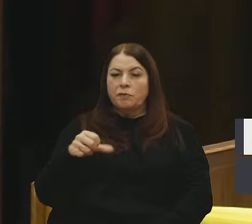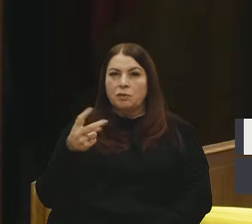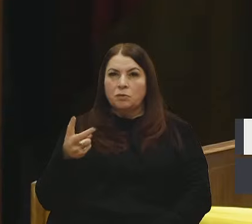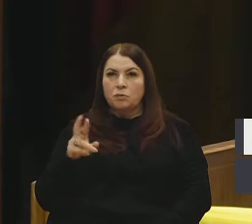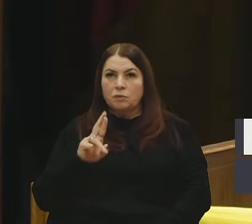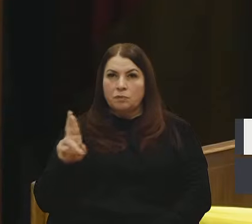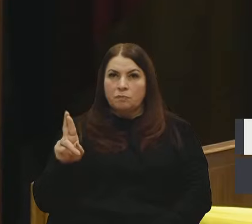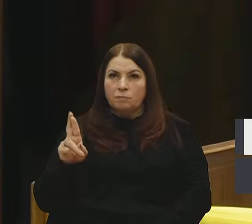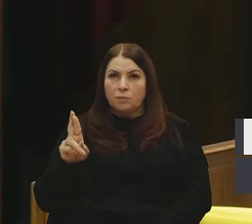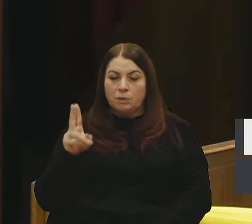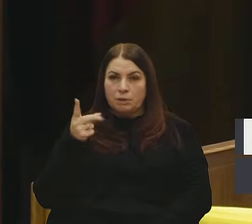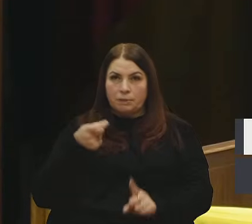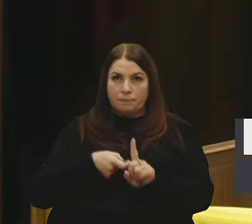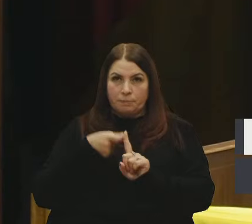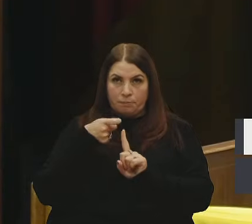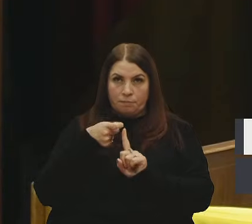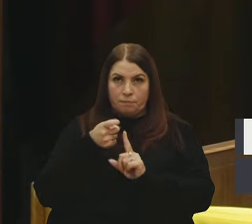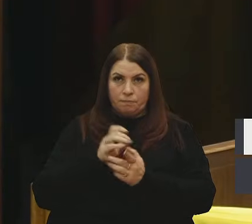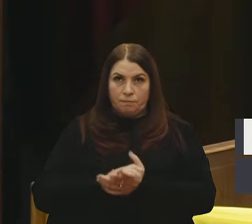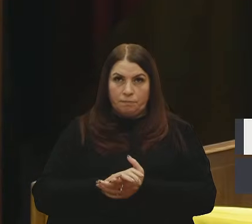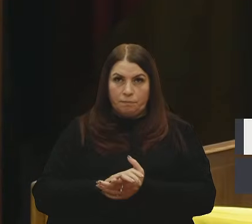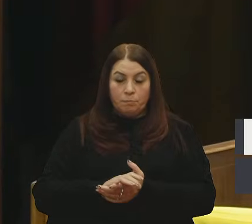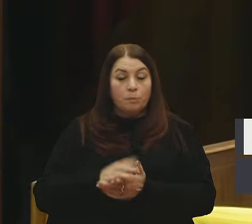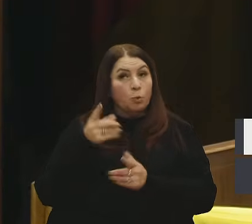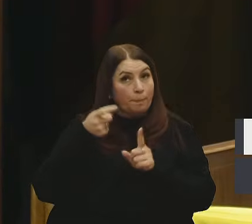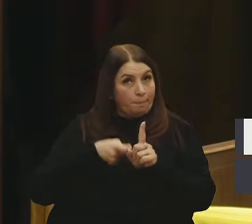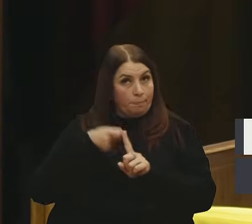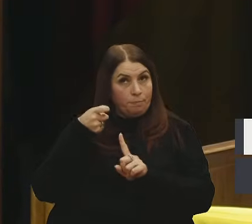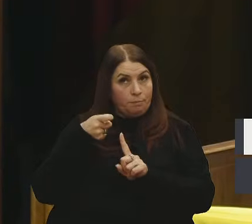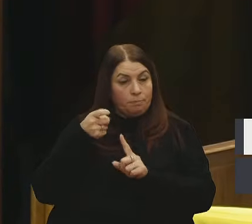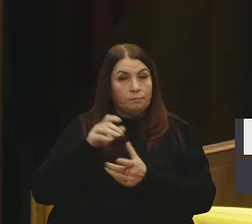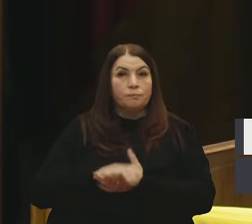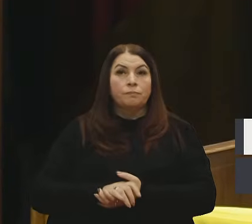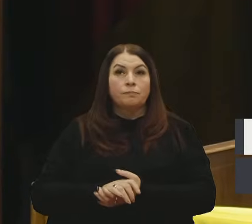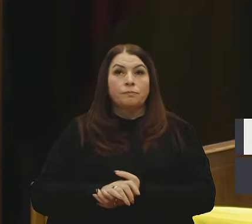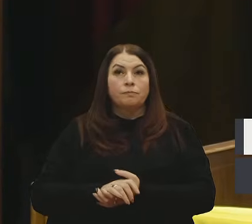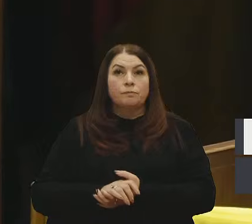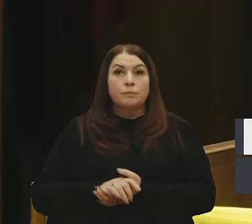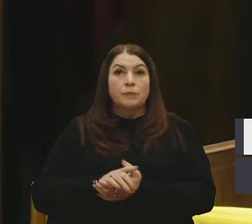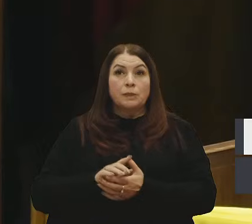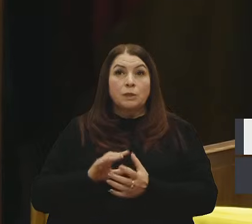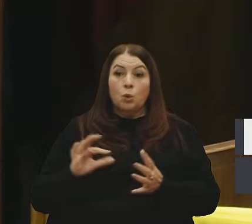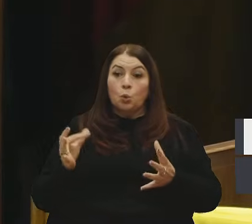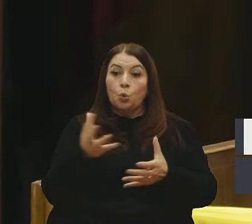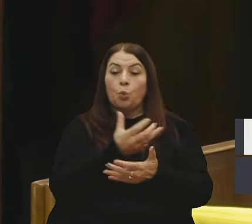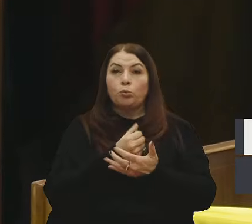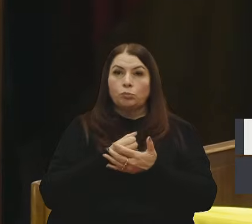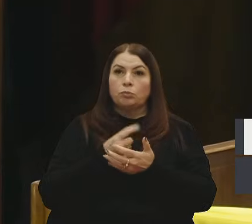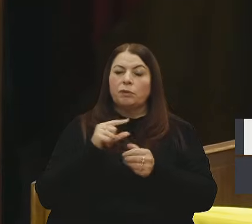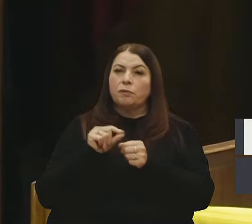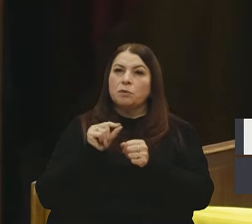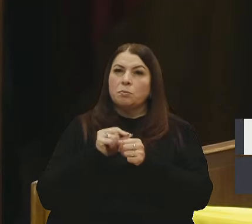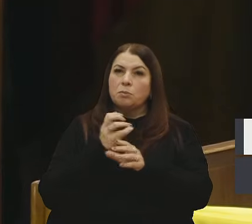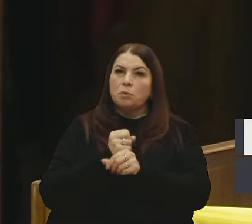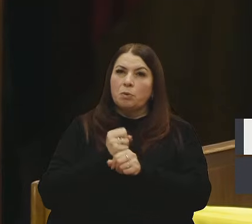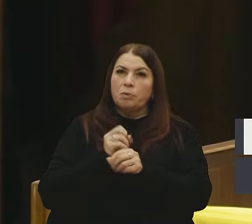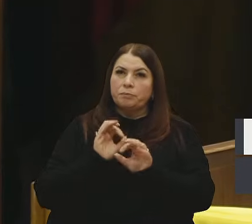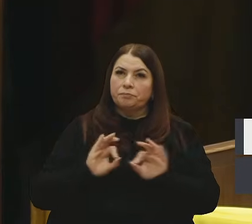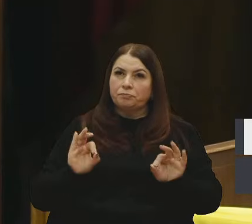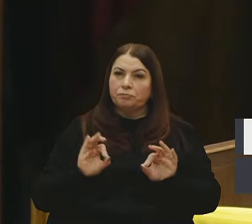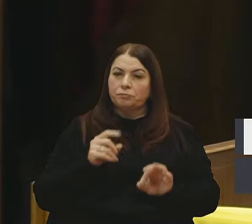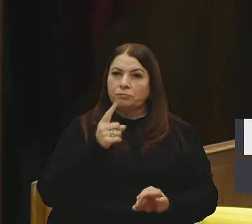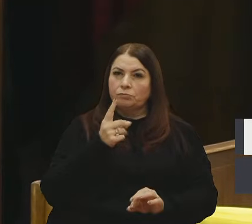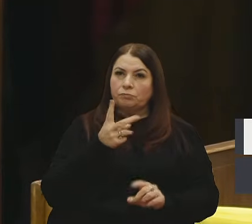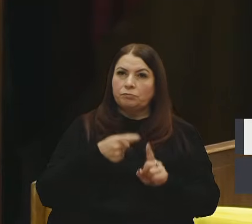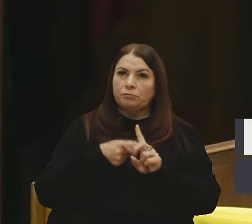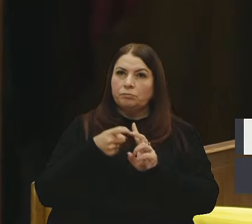R$17.007.692 por mês. Por mês. Esse é o lote global. Aí eu fiz um cálculo muito simples. Em 12